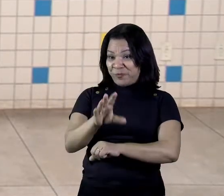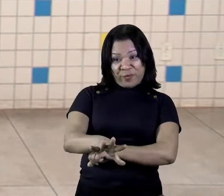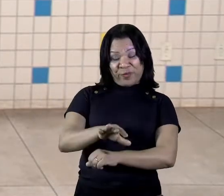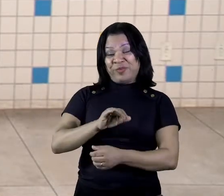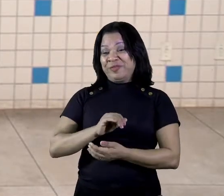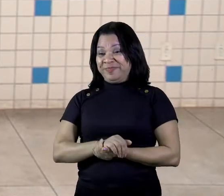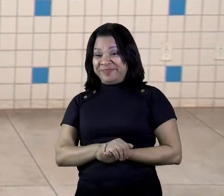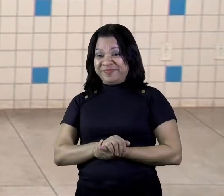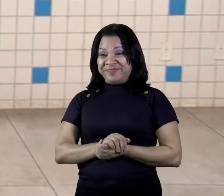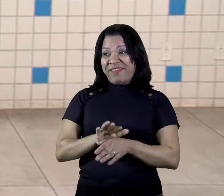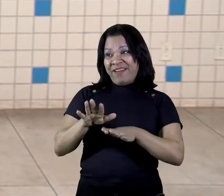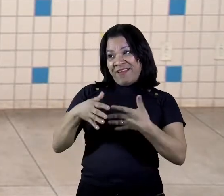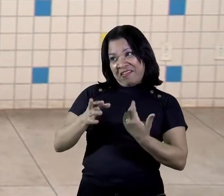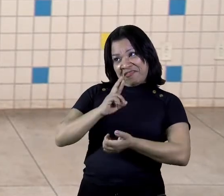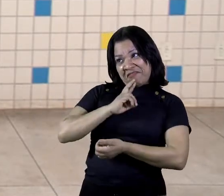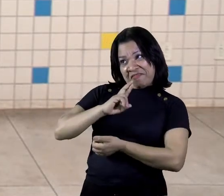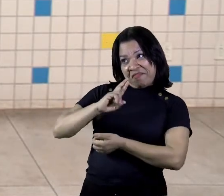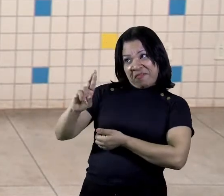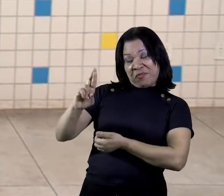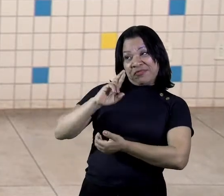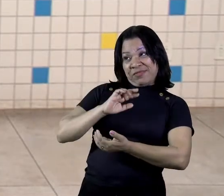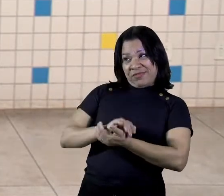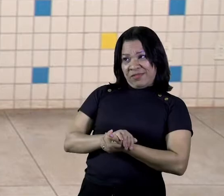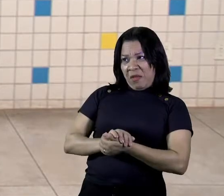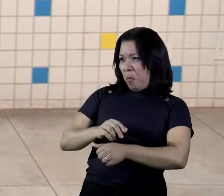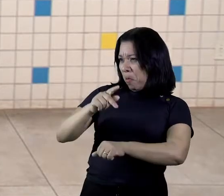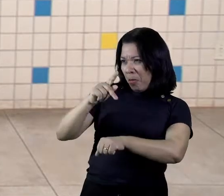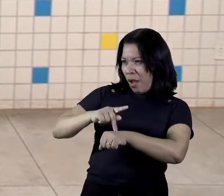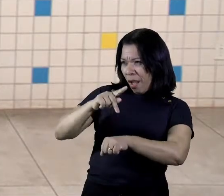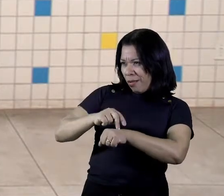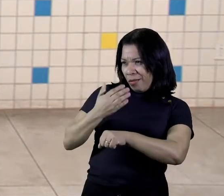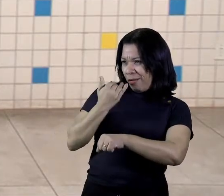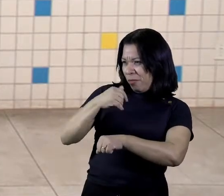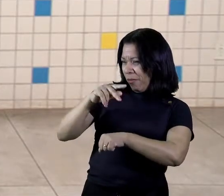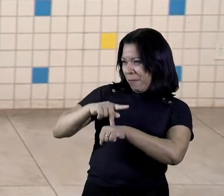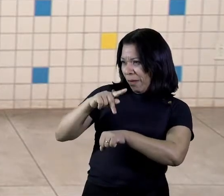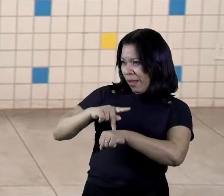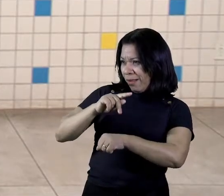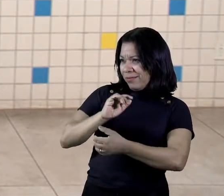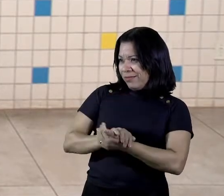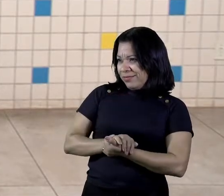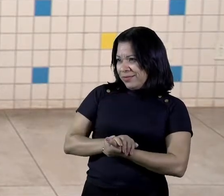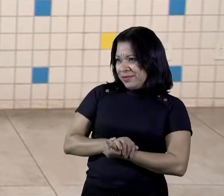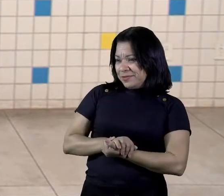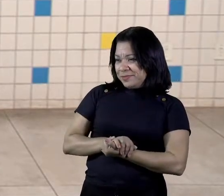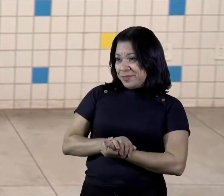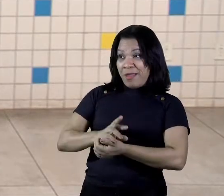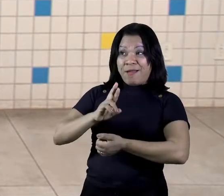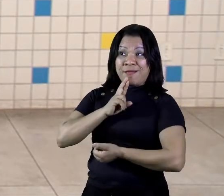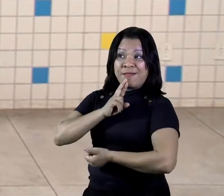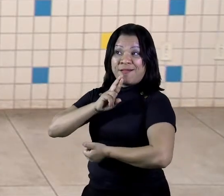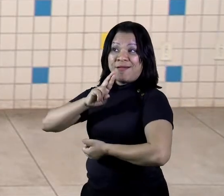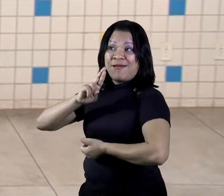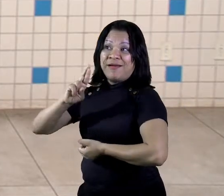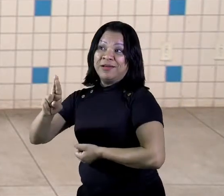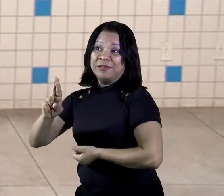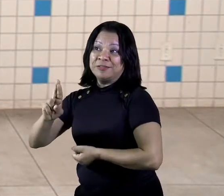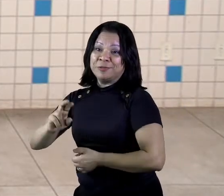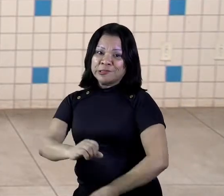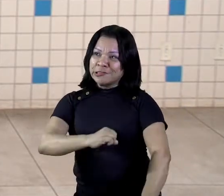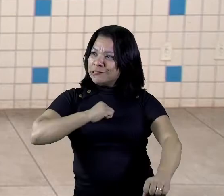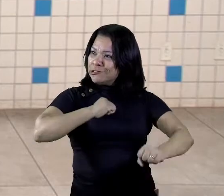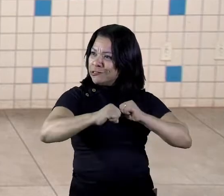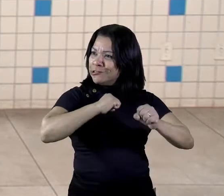que ele respondeu para o casal: "Pedras? Comer pedras?" Ao responder, ele saiu